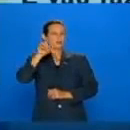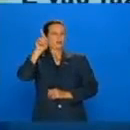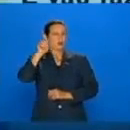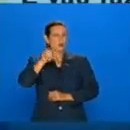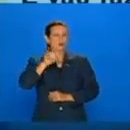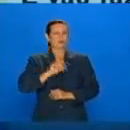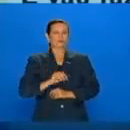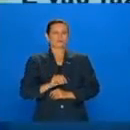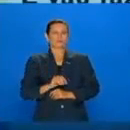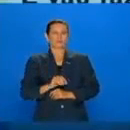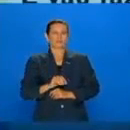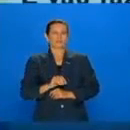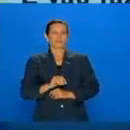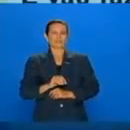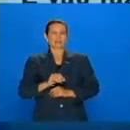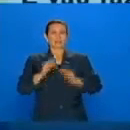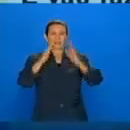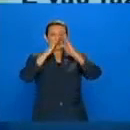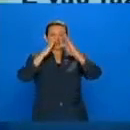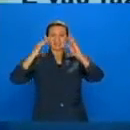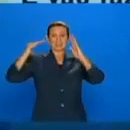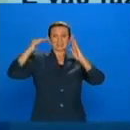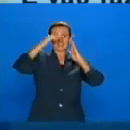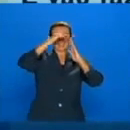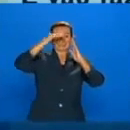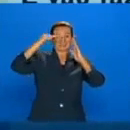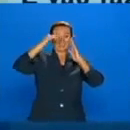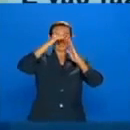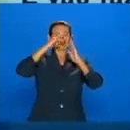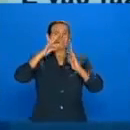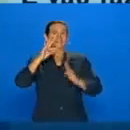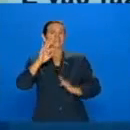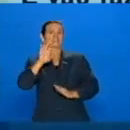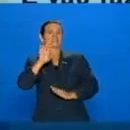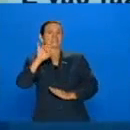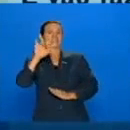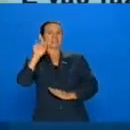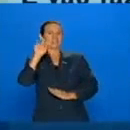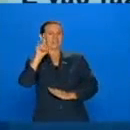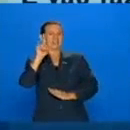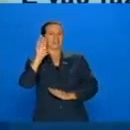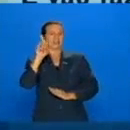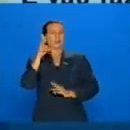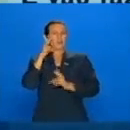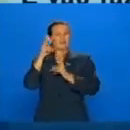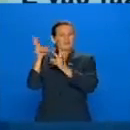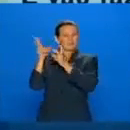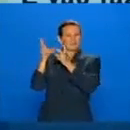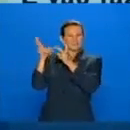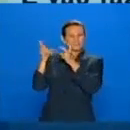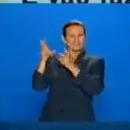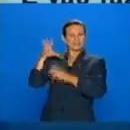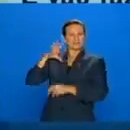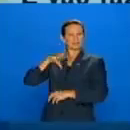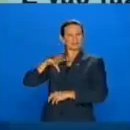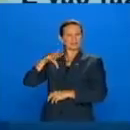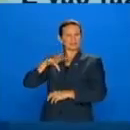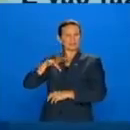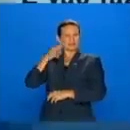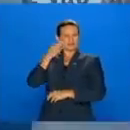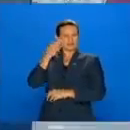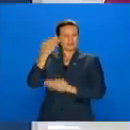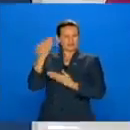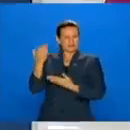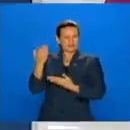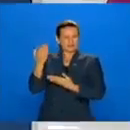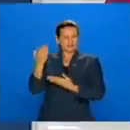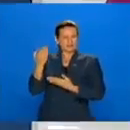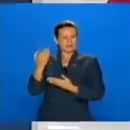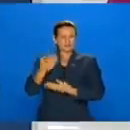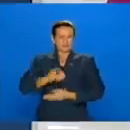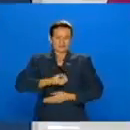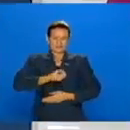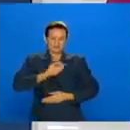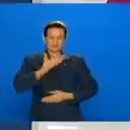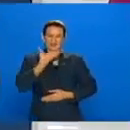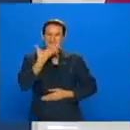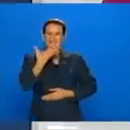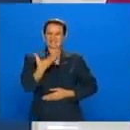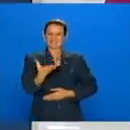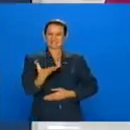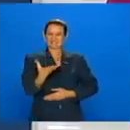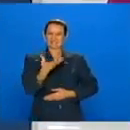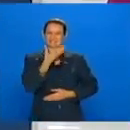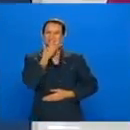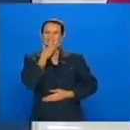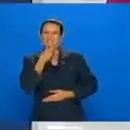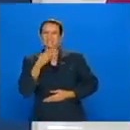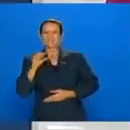teia. Para telhado, dizem teiado. E vão fazendo telhados. O que vocês acharam